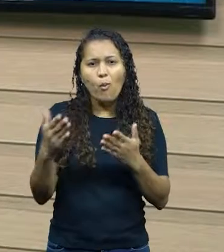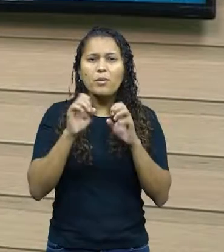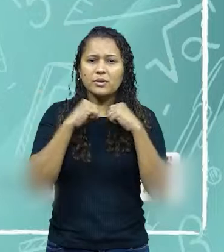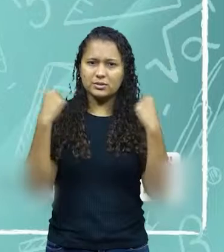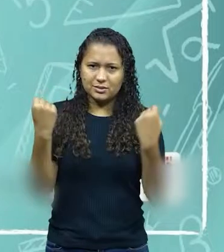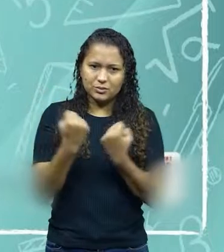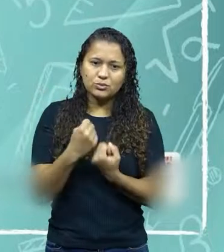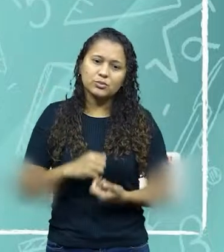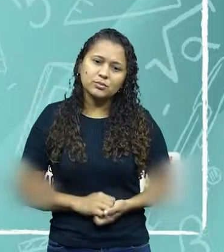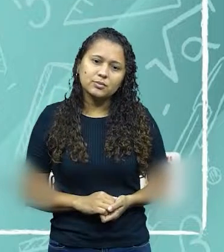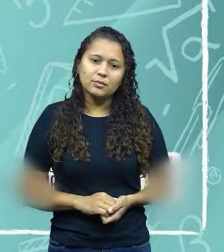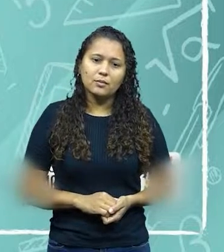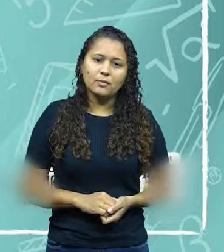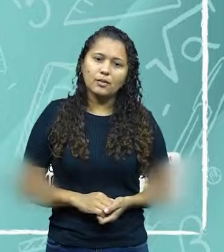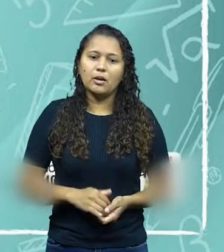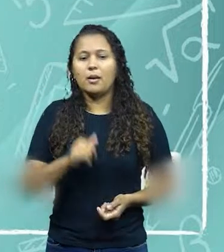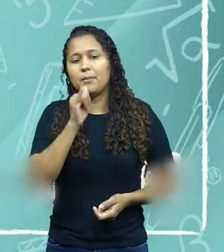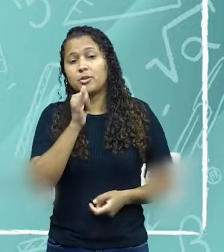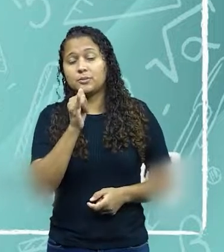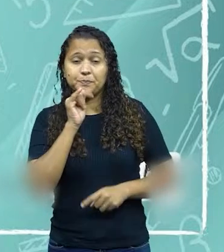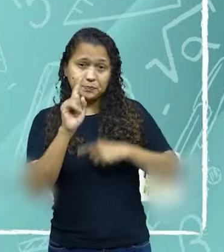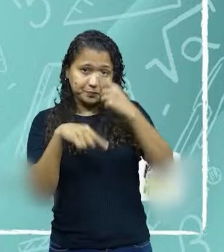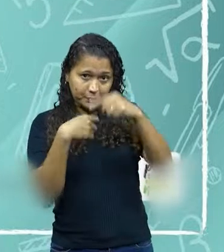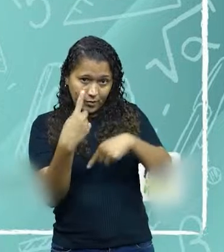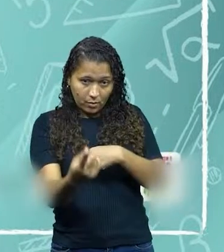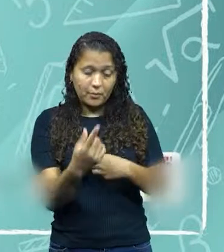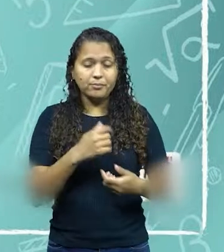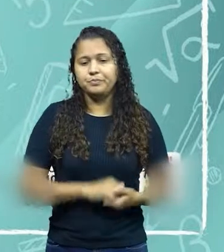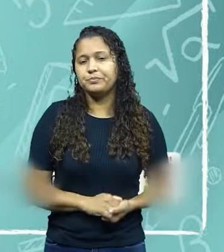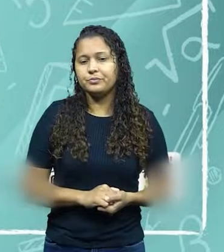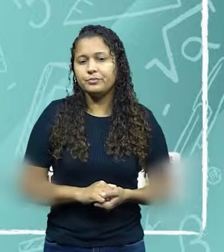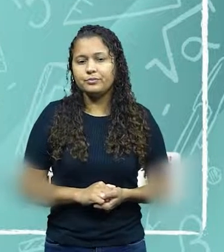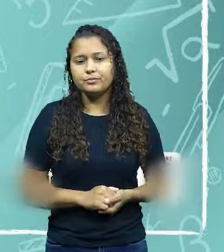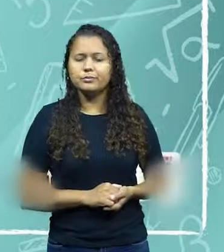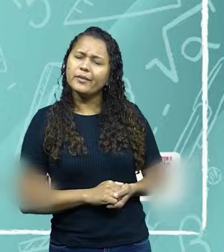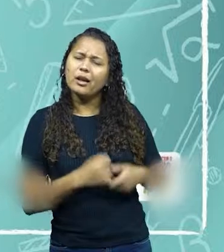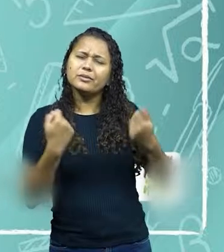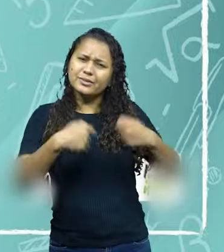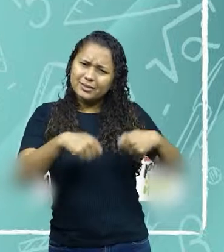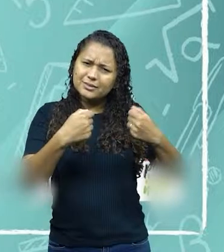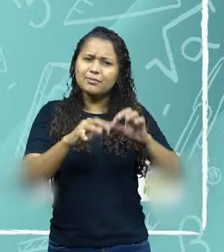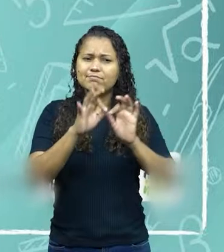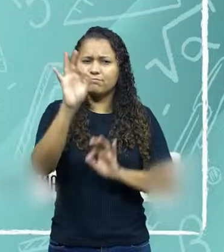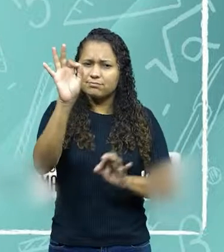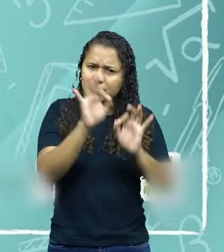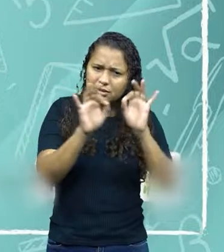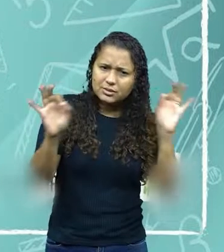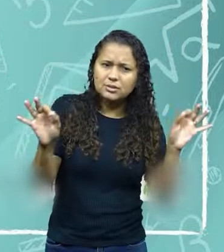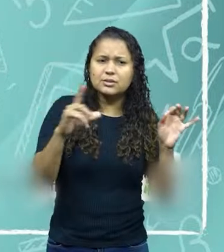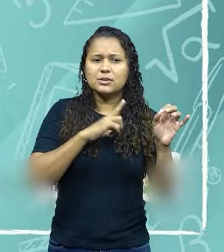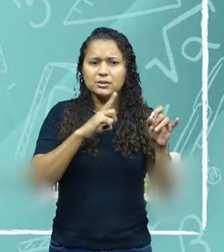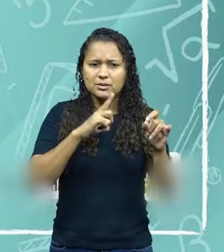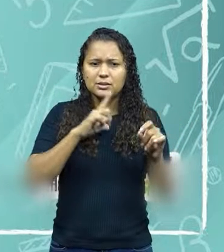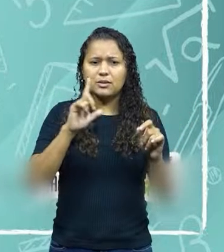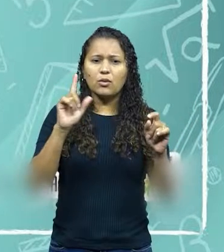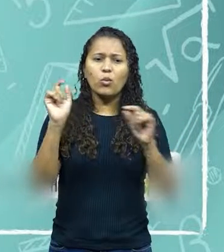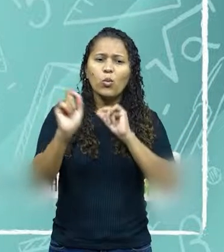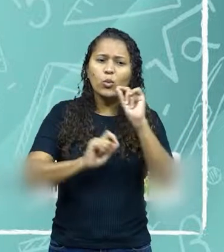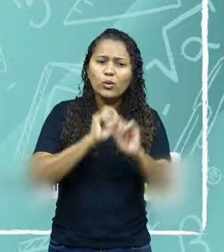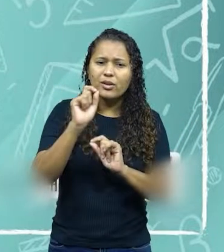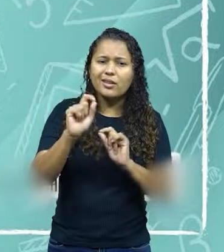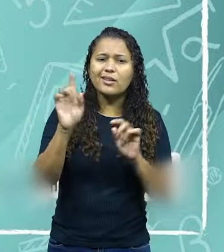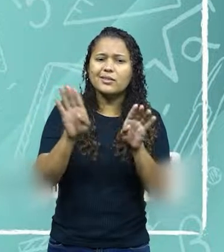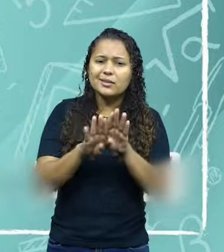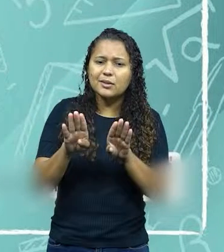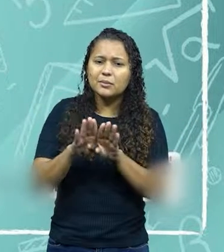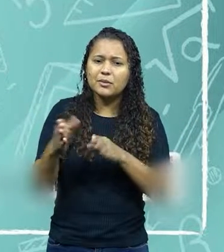né? E depois, como a necessidade de medir aumentou, ela foi aumentando de